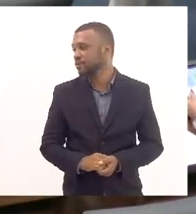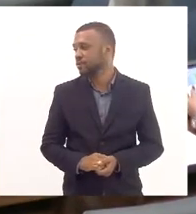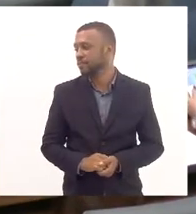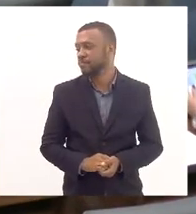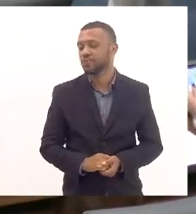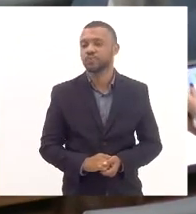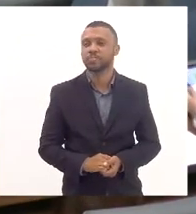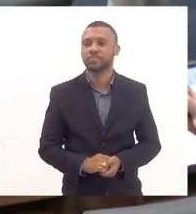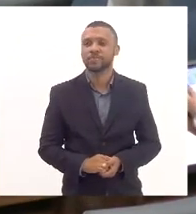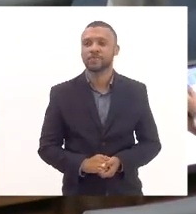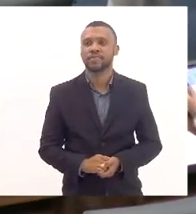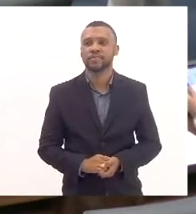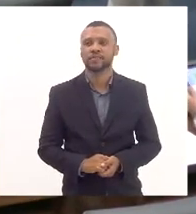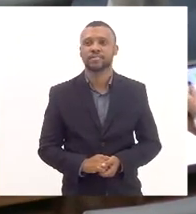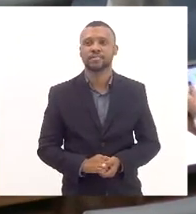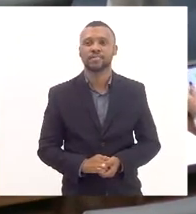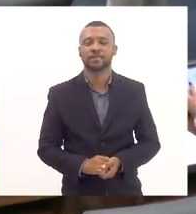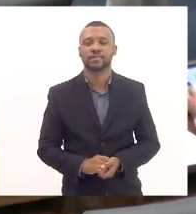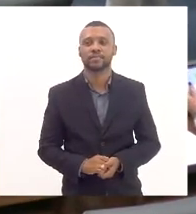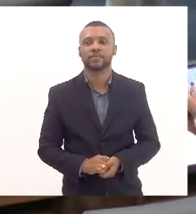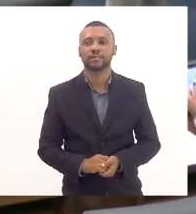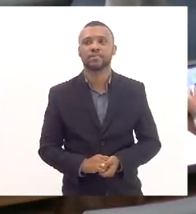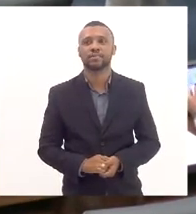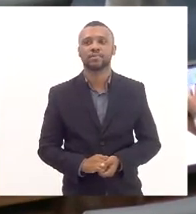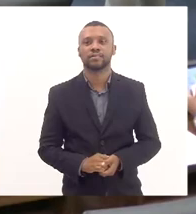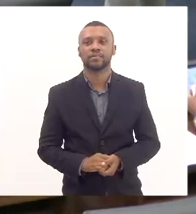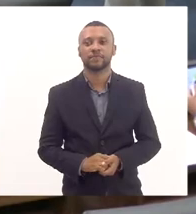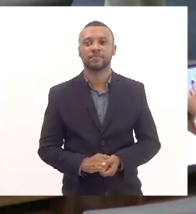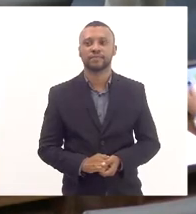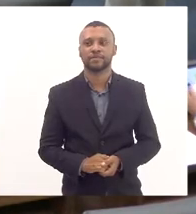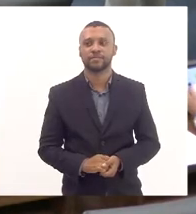E aí oi oi